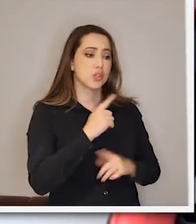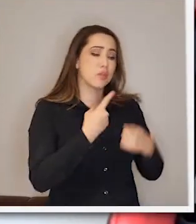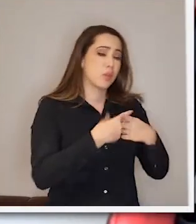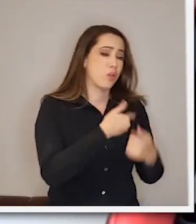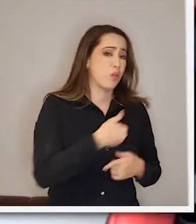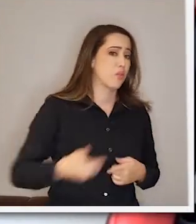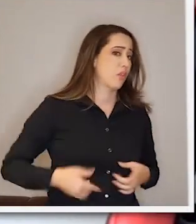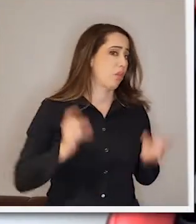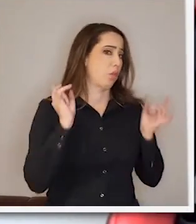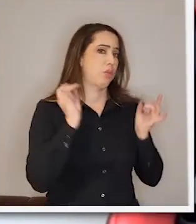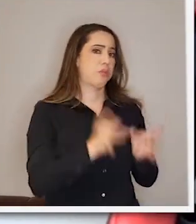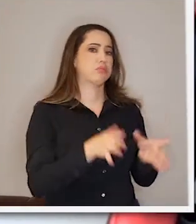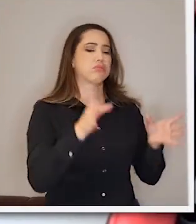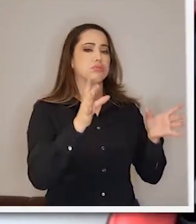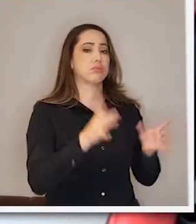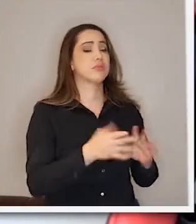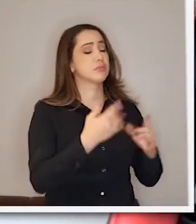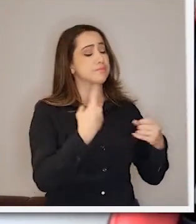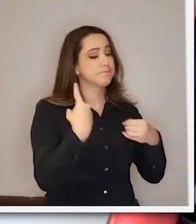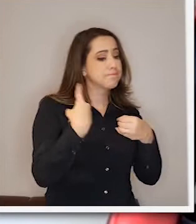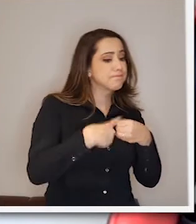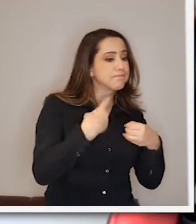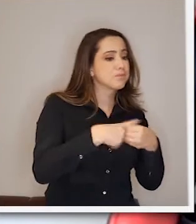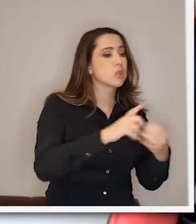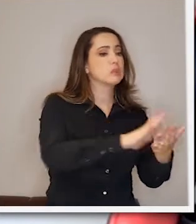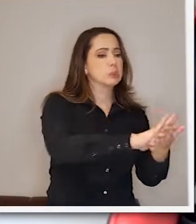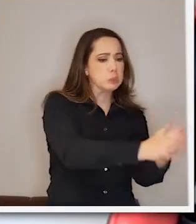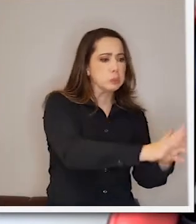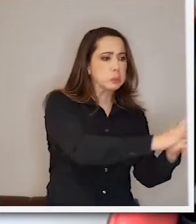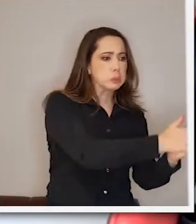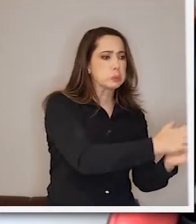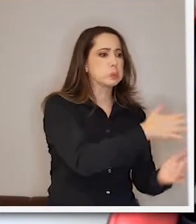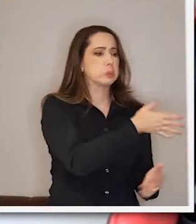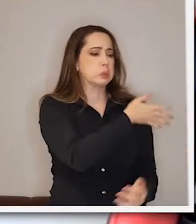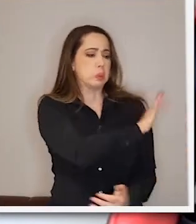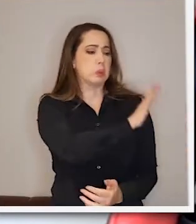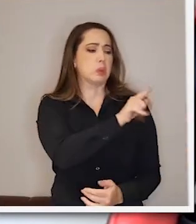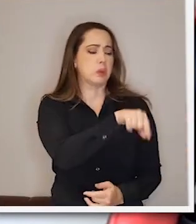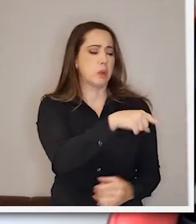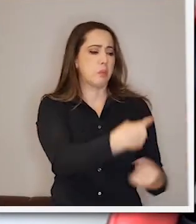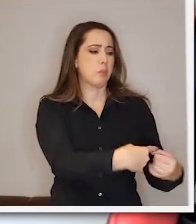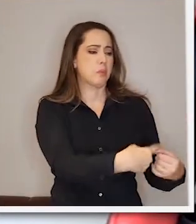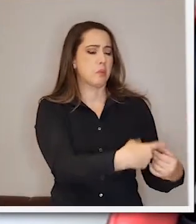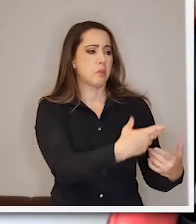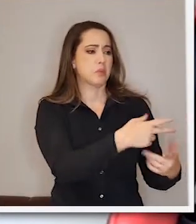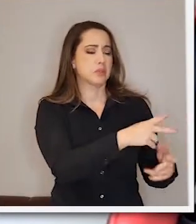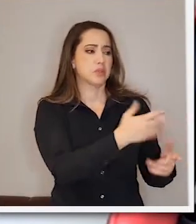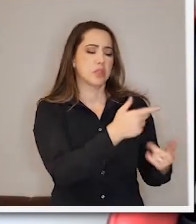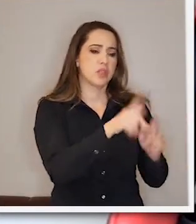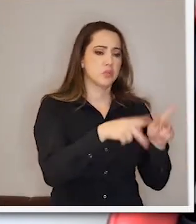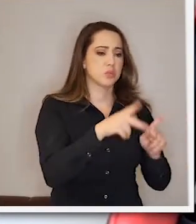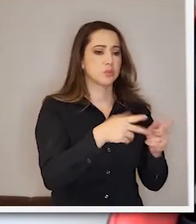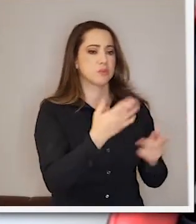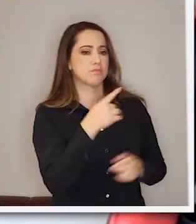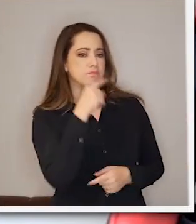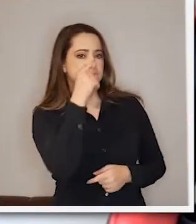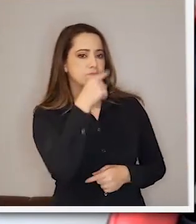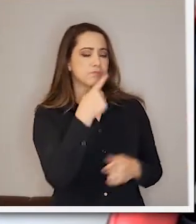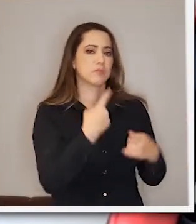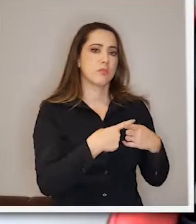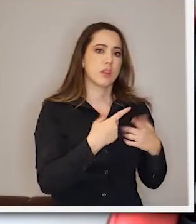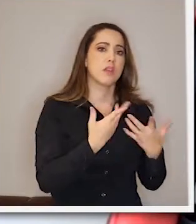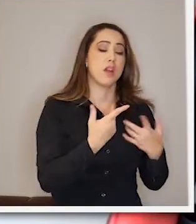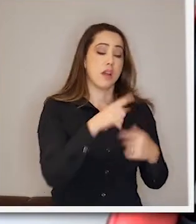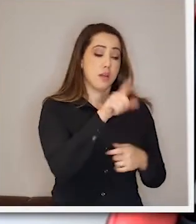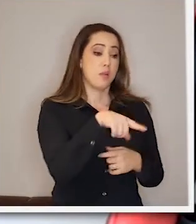público. E, infelizmente, uma cidade que sofre muita discriminação. Os moradores são gente que trabalha, gente que estuda, gente que cuida da sua